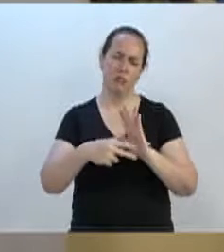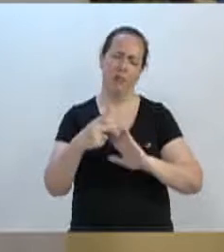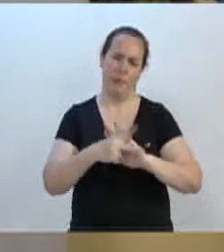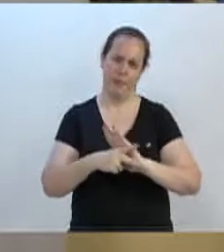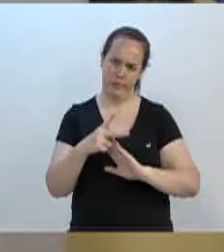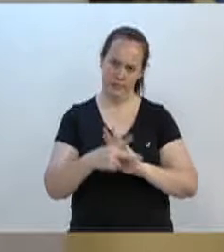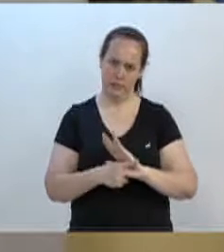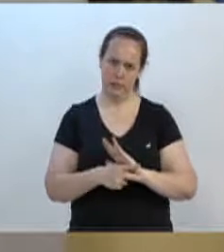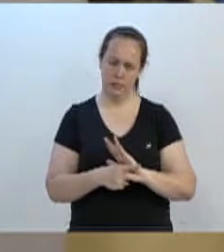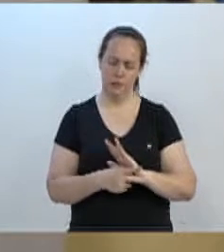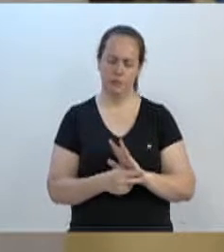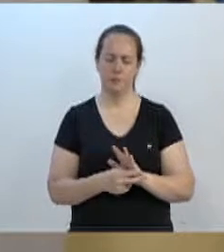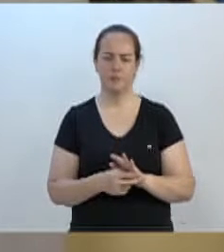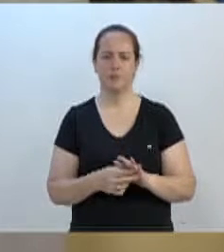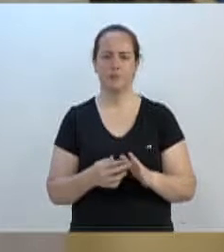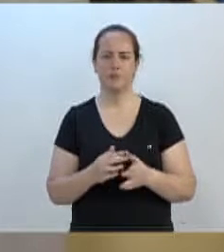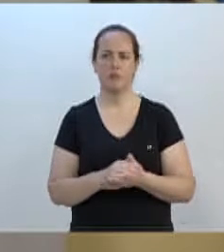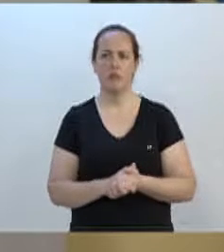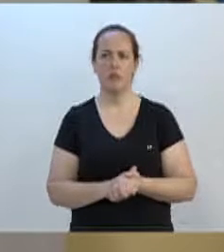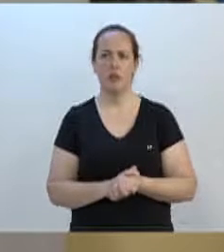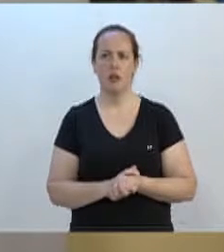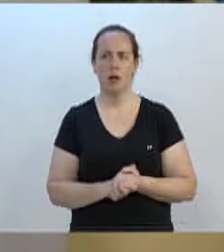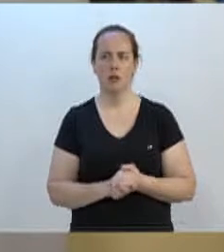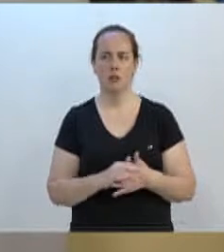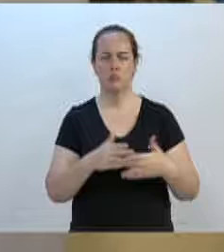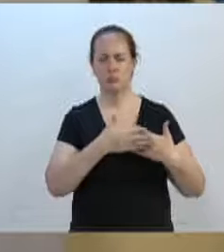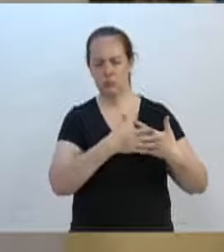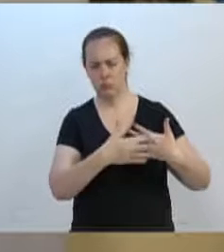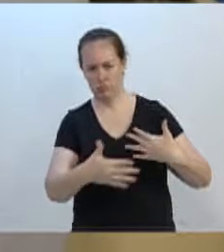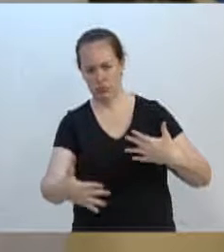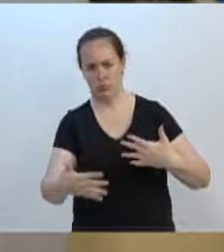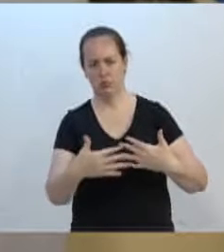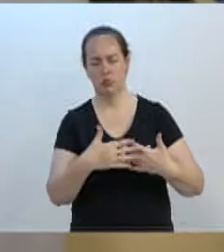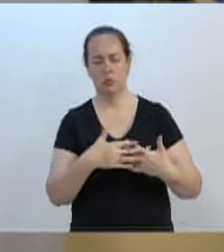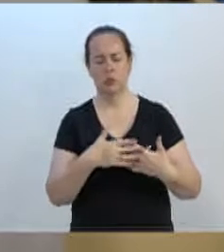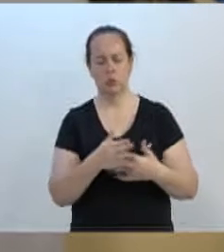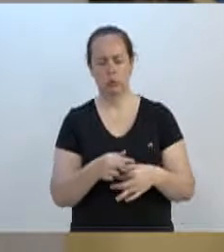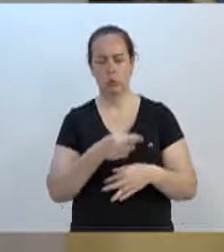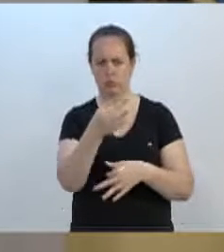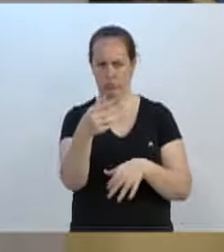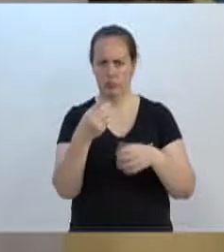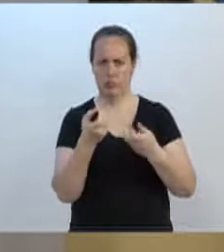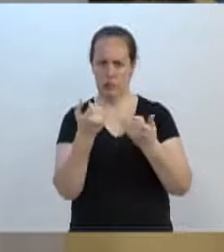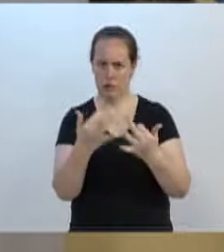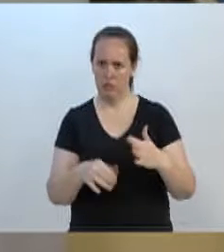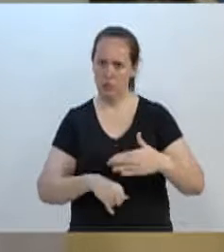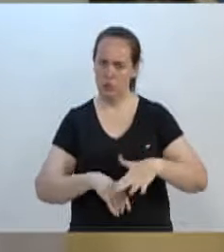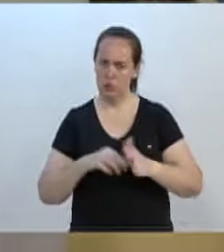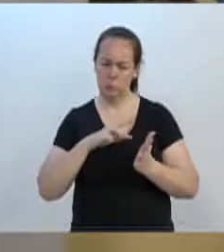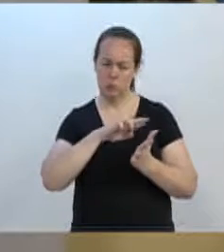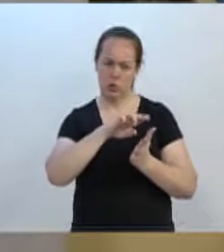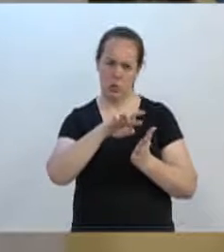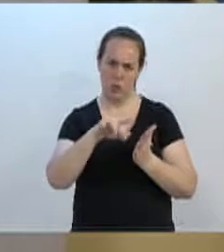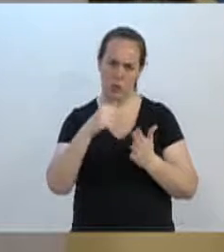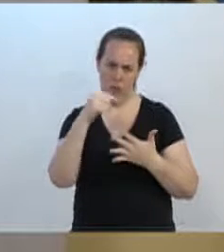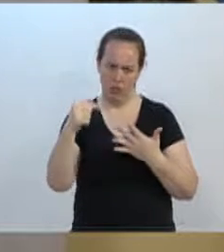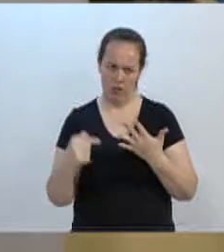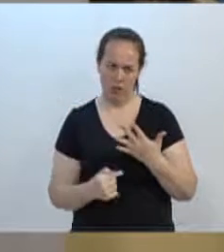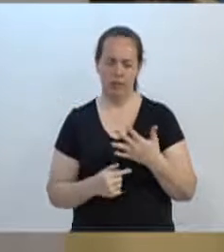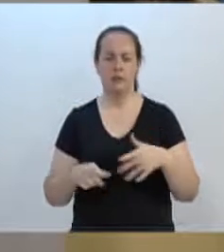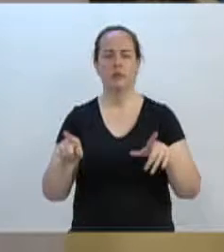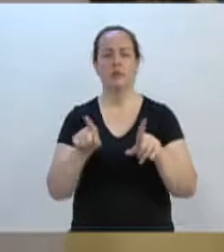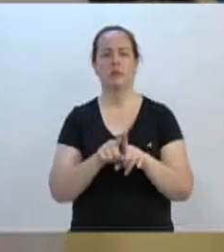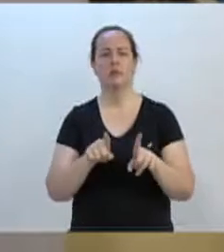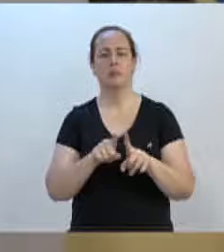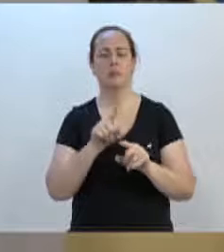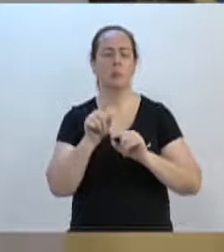também simbólicos, como eu disse, vou falar no decorrer das sessões futuras, vários projetos simbólicos